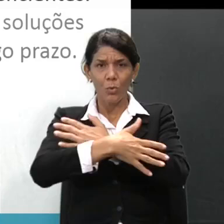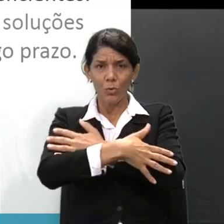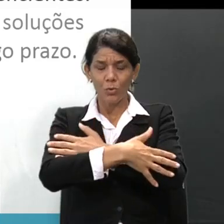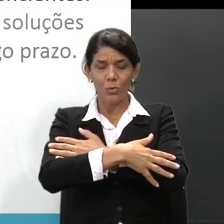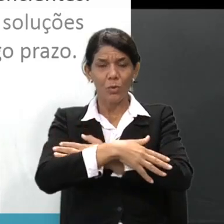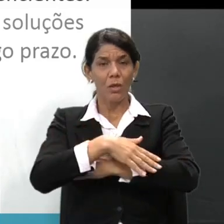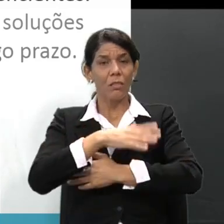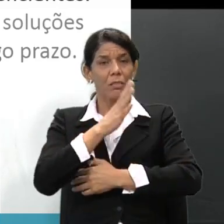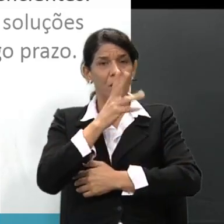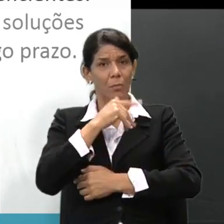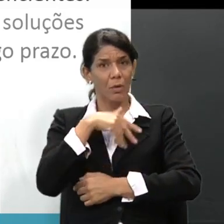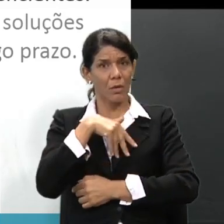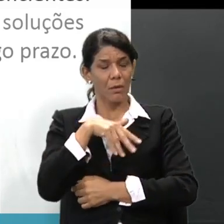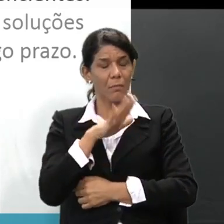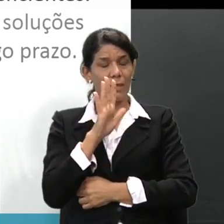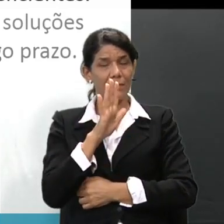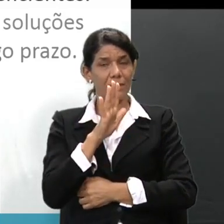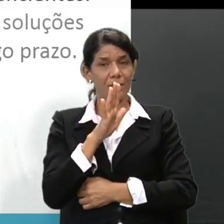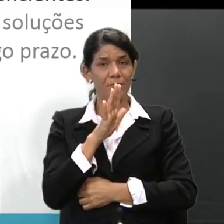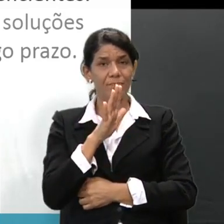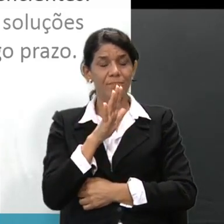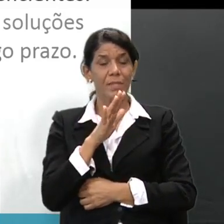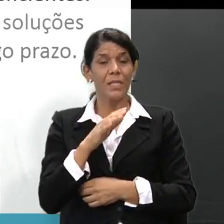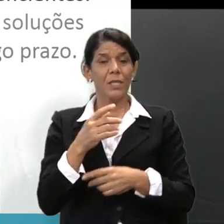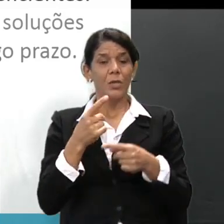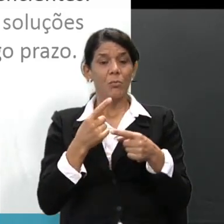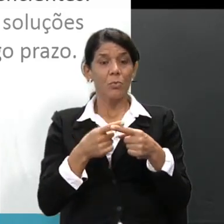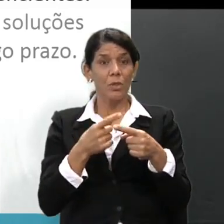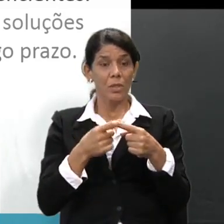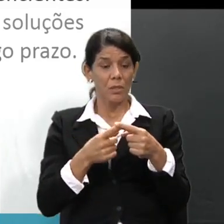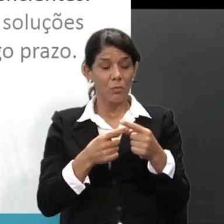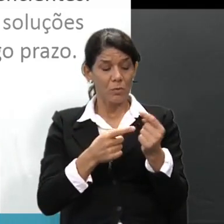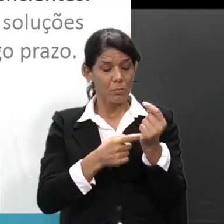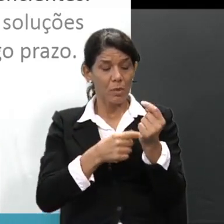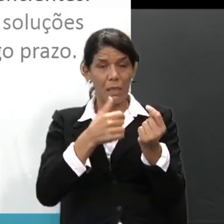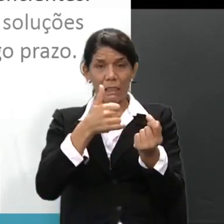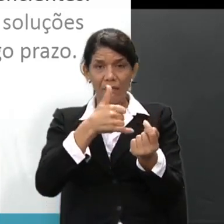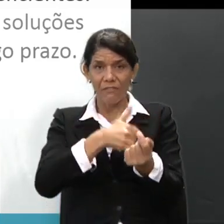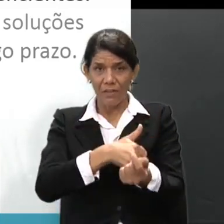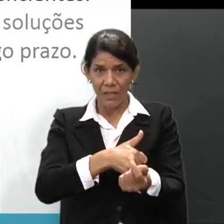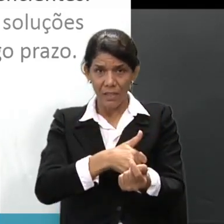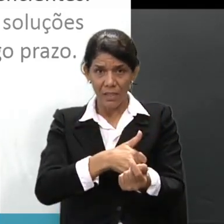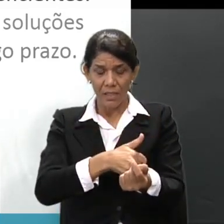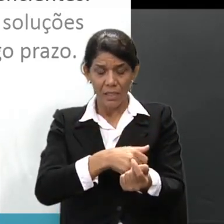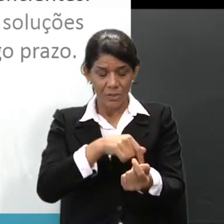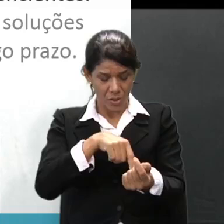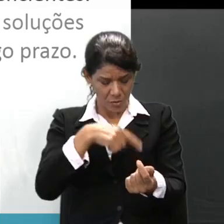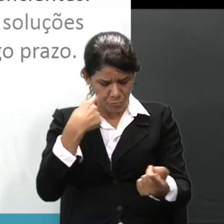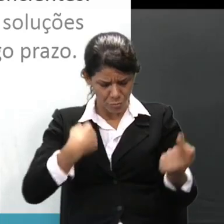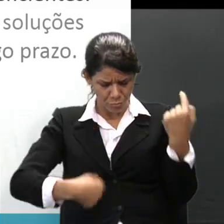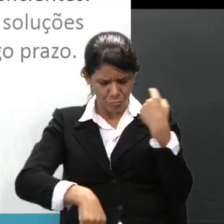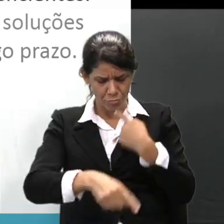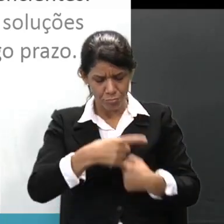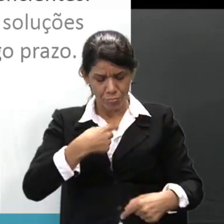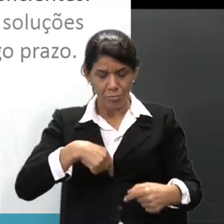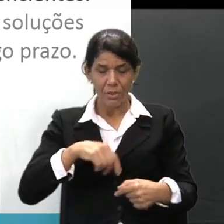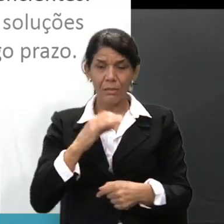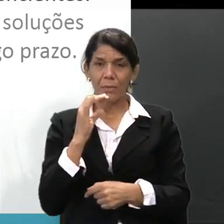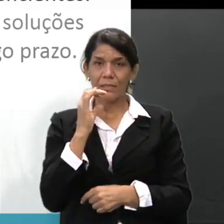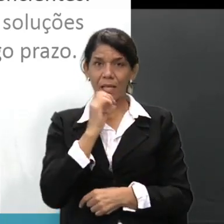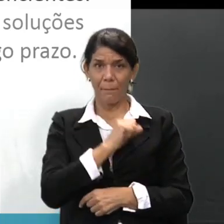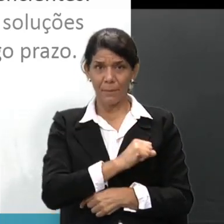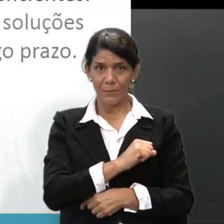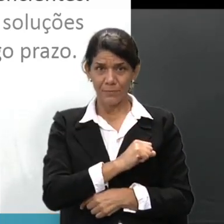a inserção de um medicamento no sistema circulatório do paciente, ou seja, direto, enquanto que o depósito